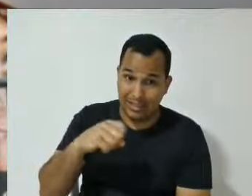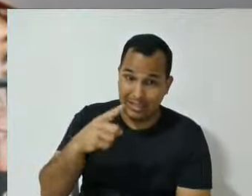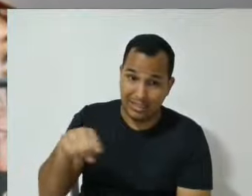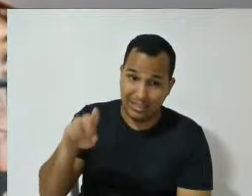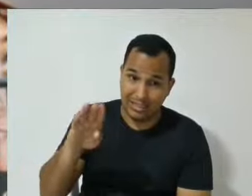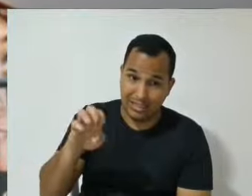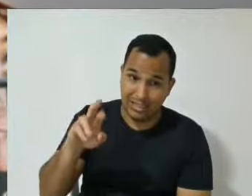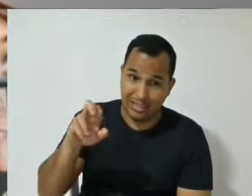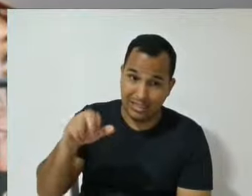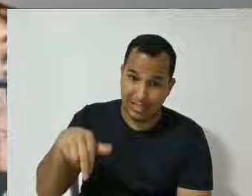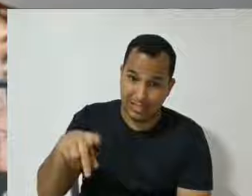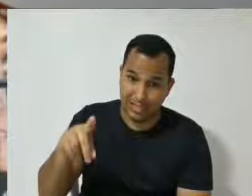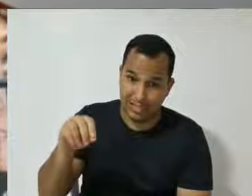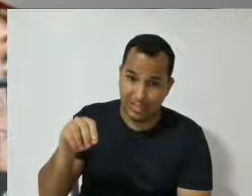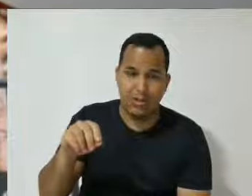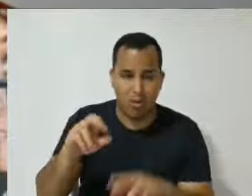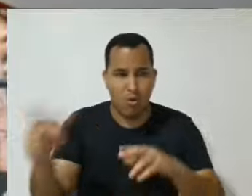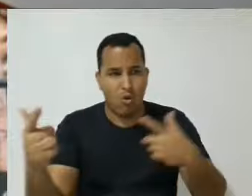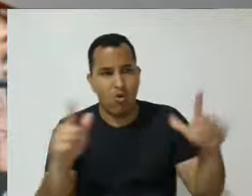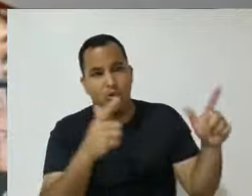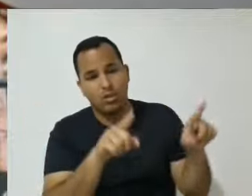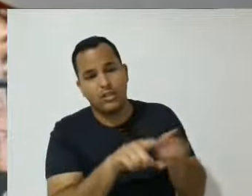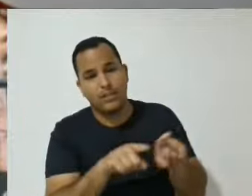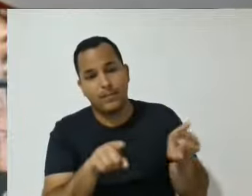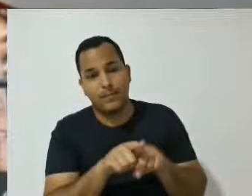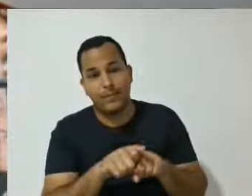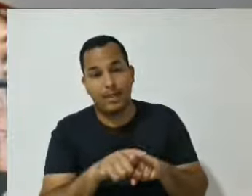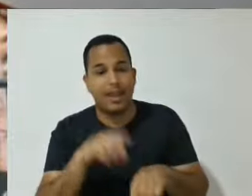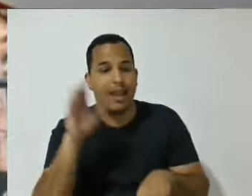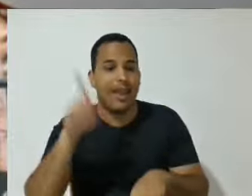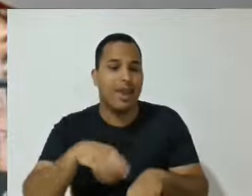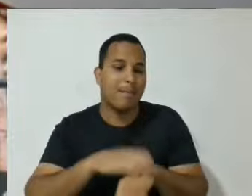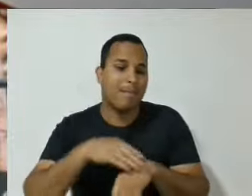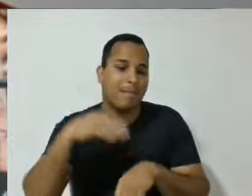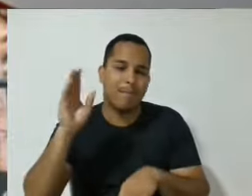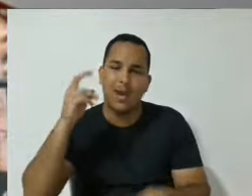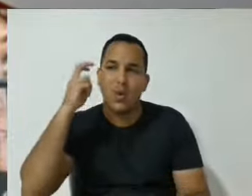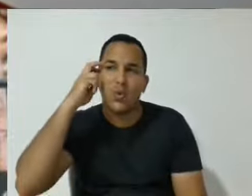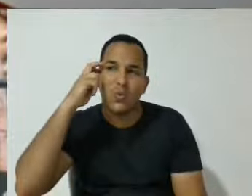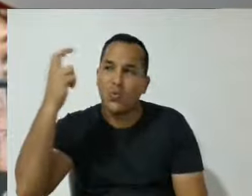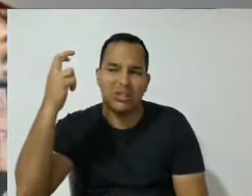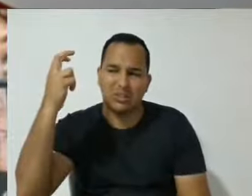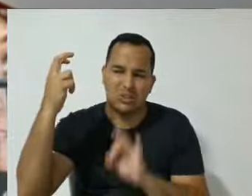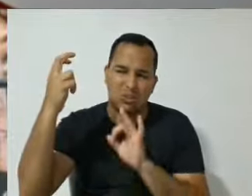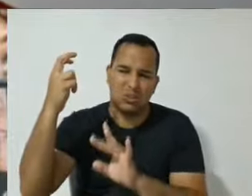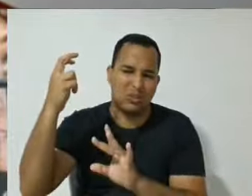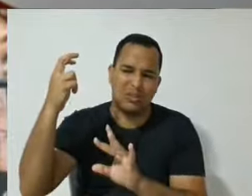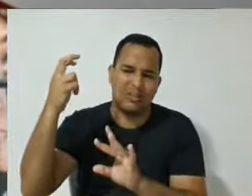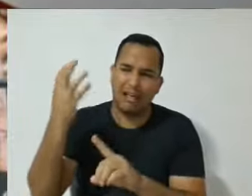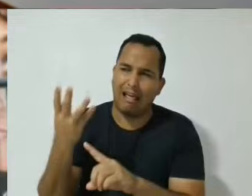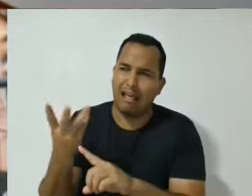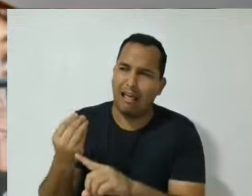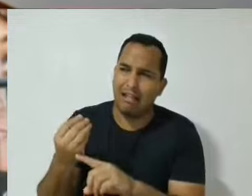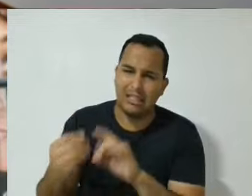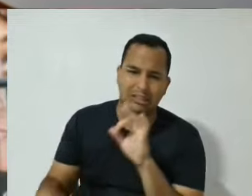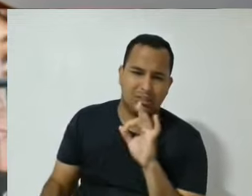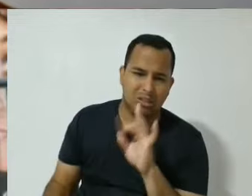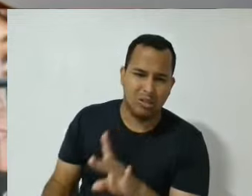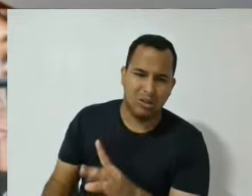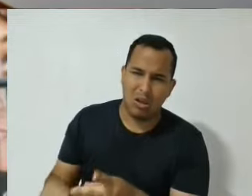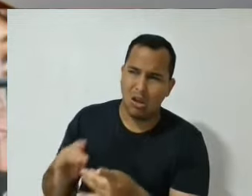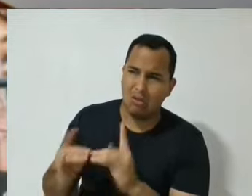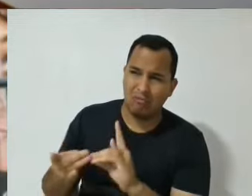são, ele é muito mais do que um centro de cultura, um centro de arte, onde você tem oficina de